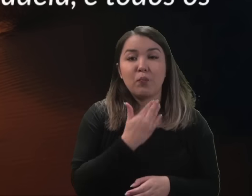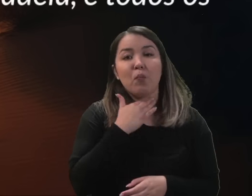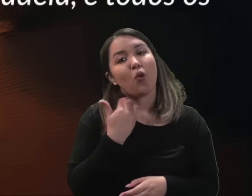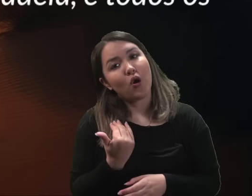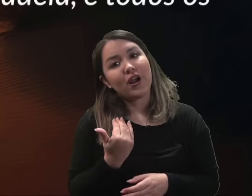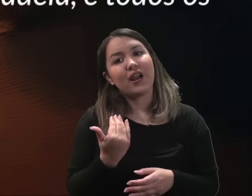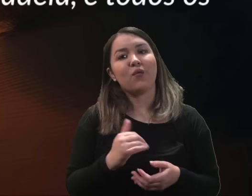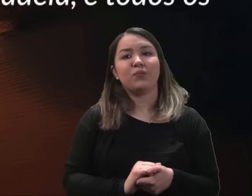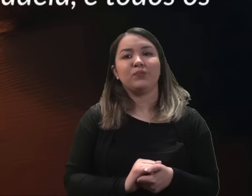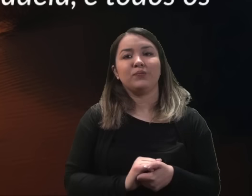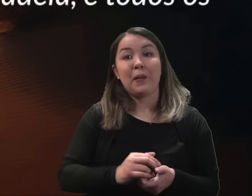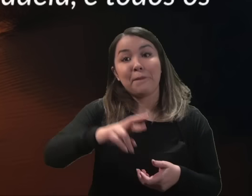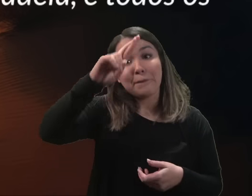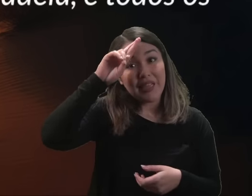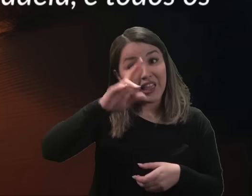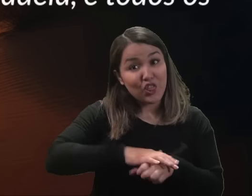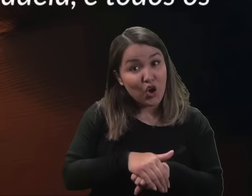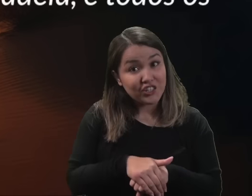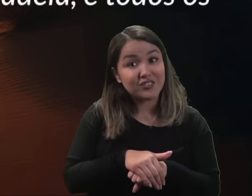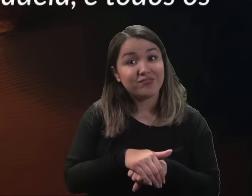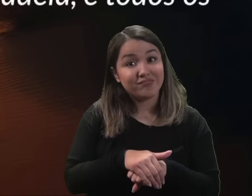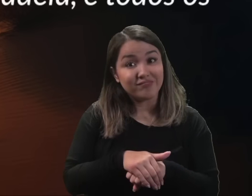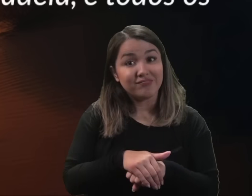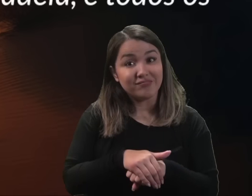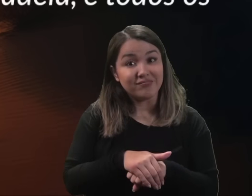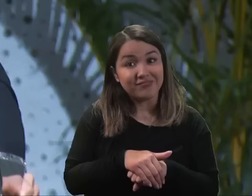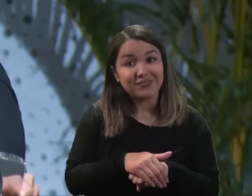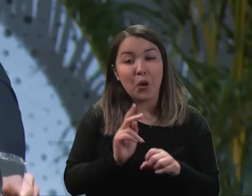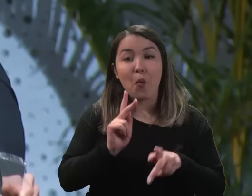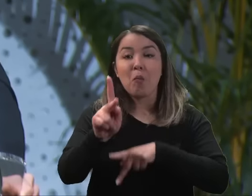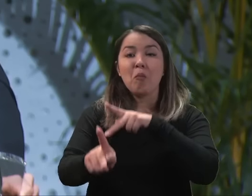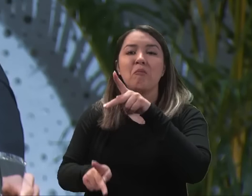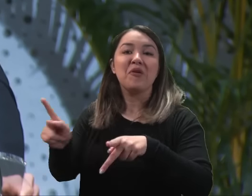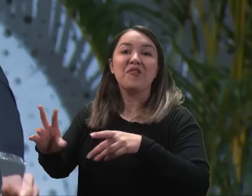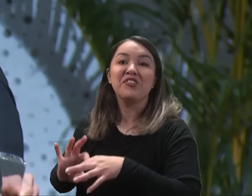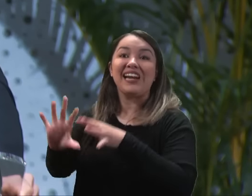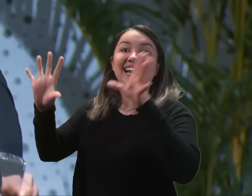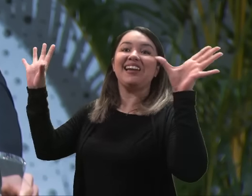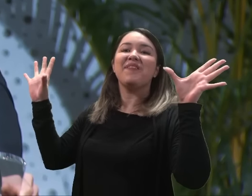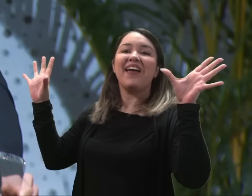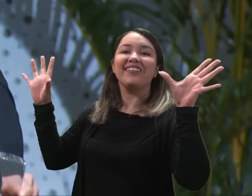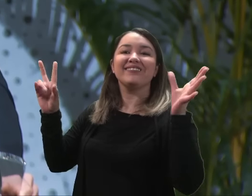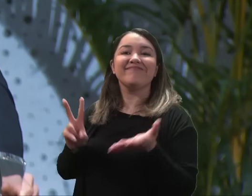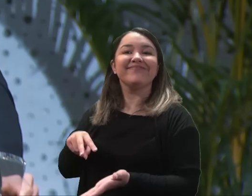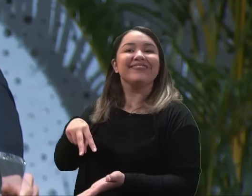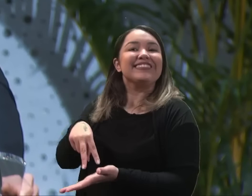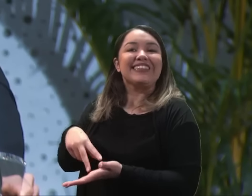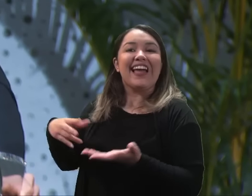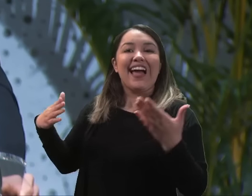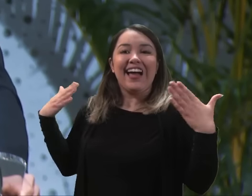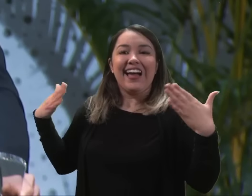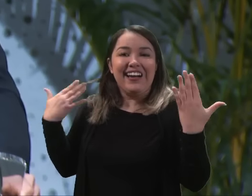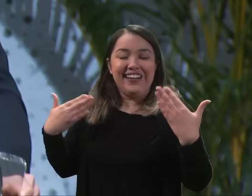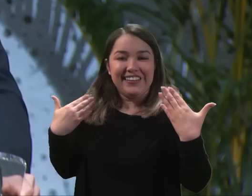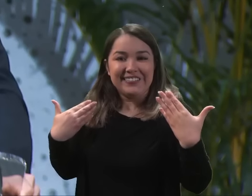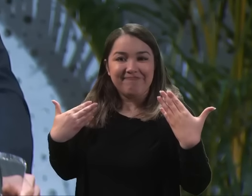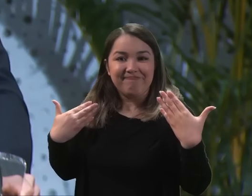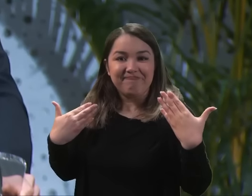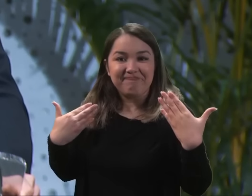a meia noite o povo foi liberto o Senhor promoveu a libertação e a